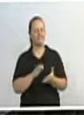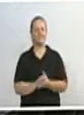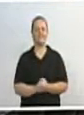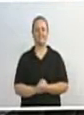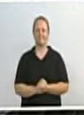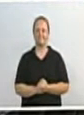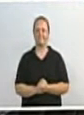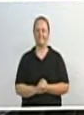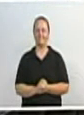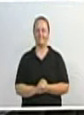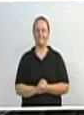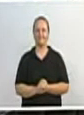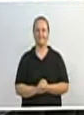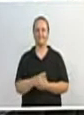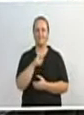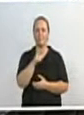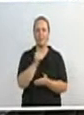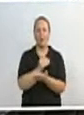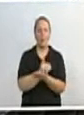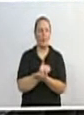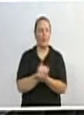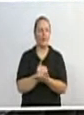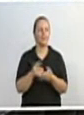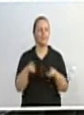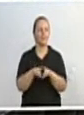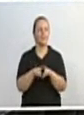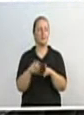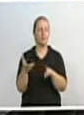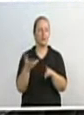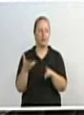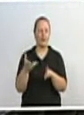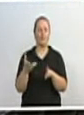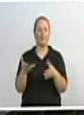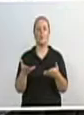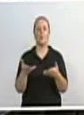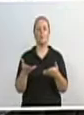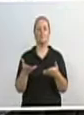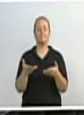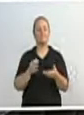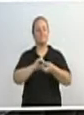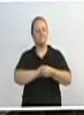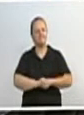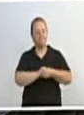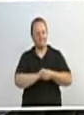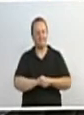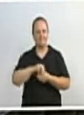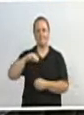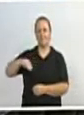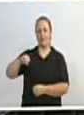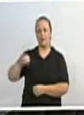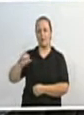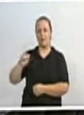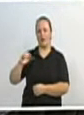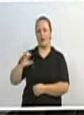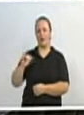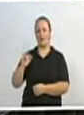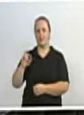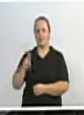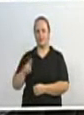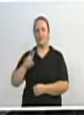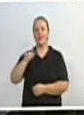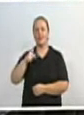Enquanto ele se dirige, eu quero saudar aqui também o senhor Moacir Curbani, coordenador da página no Facebook dos